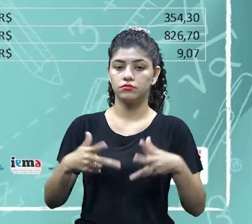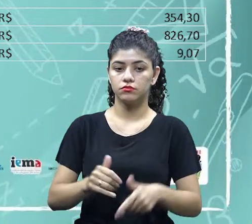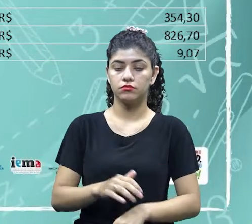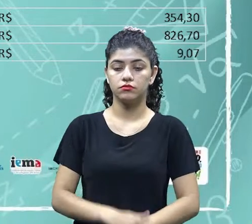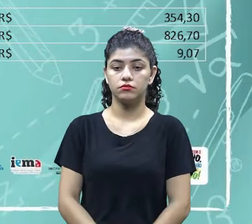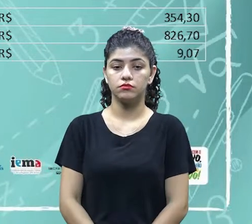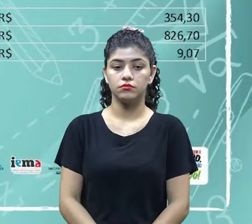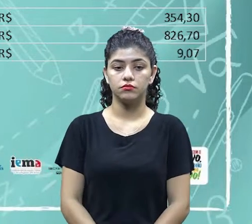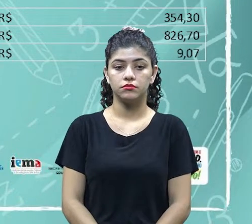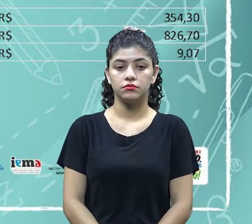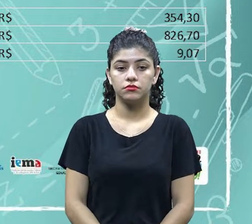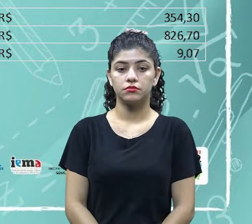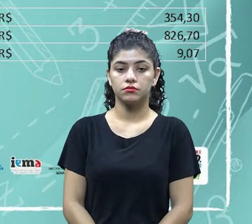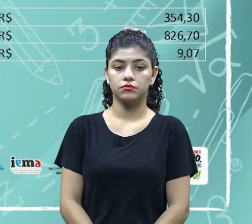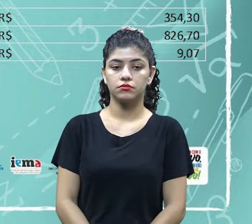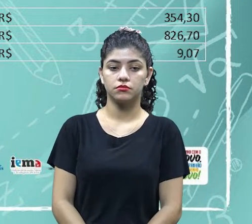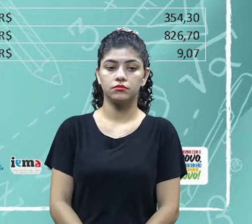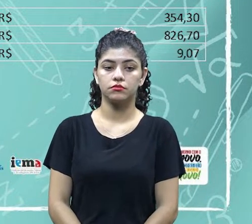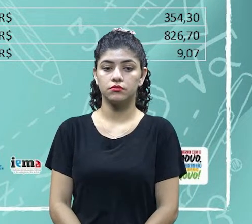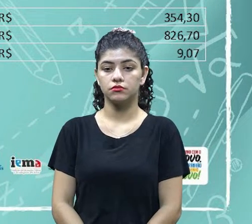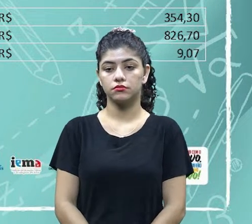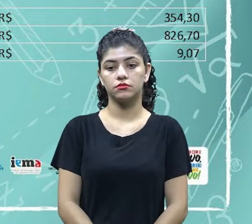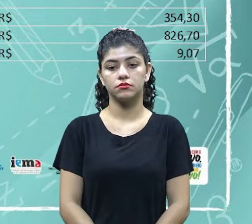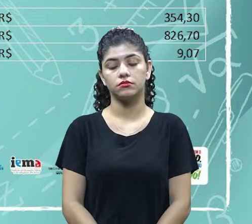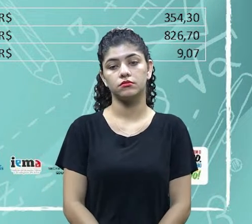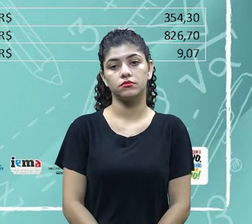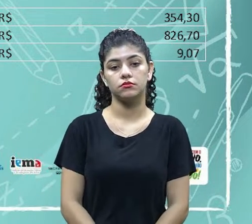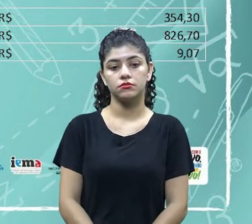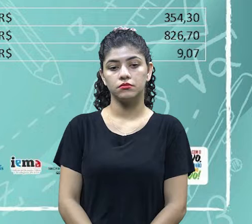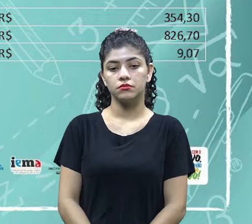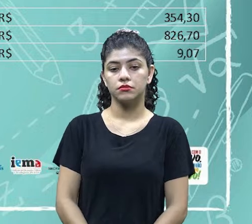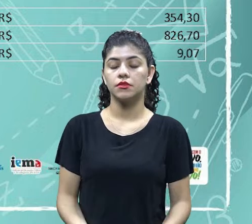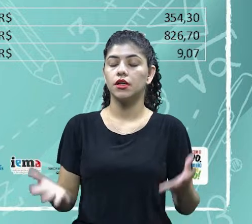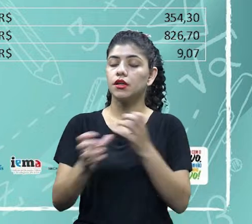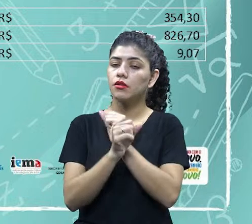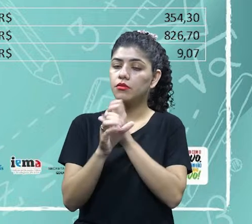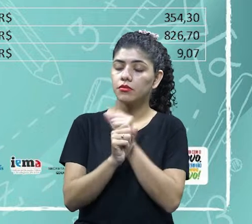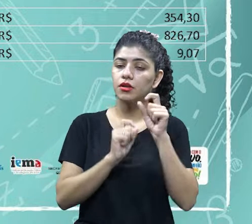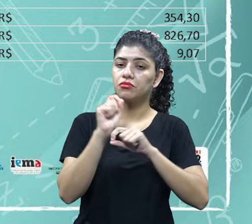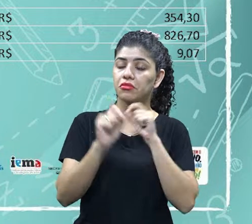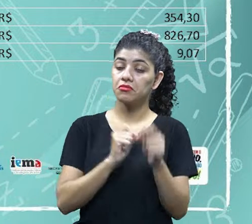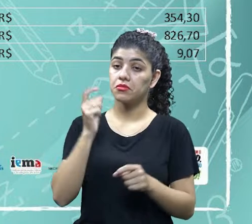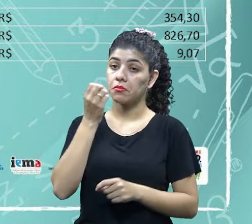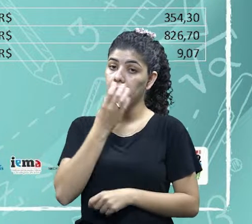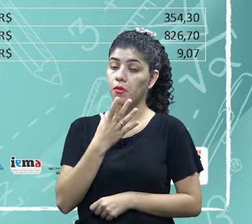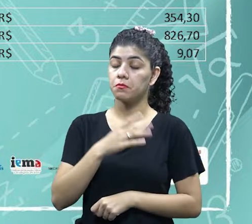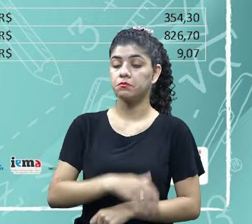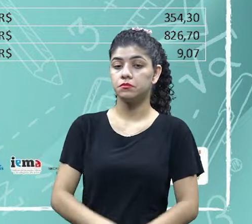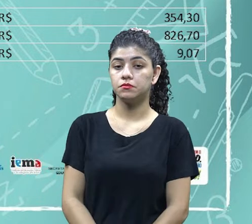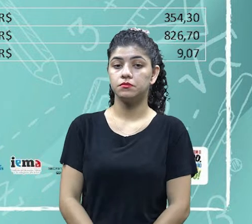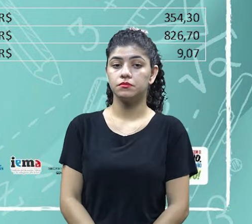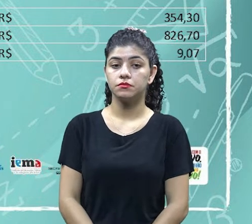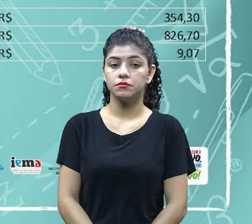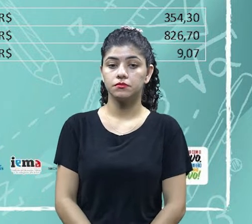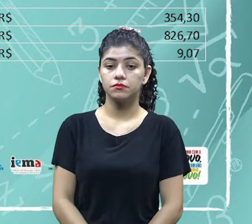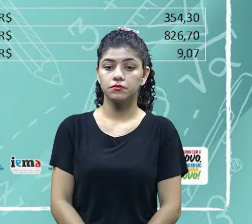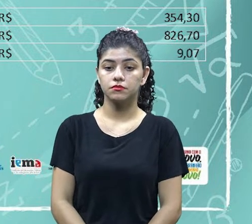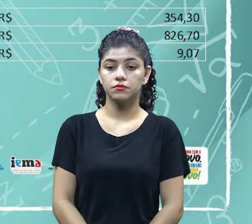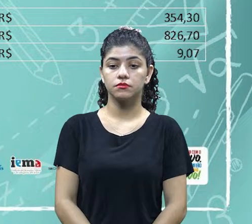cálculos. Aqui, a primeira coisa que nós temos que fazer da contabilidade é o quê? Para saber se está dando lucro. Quando se fala de